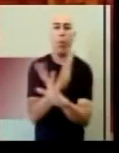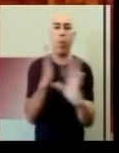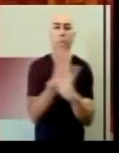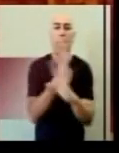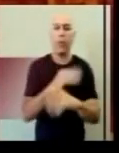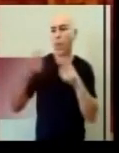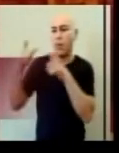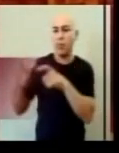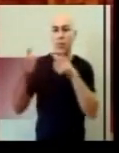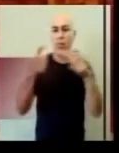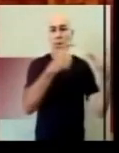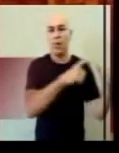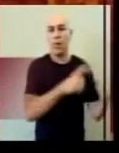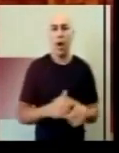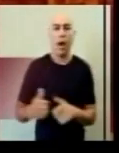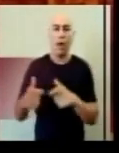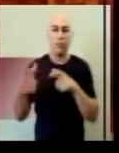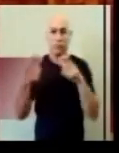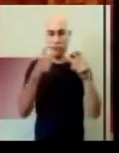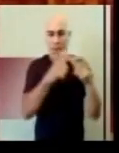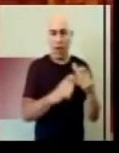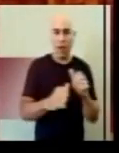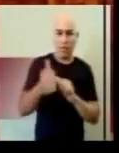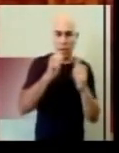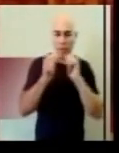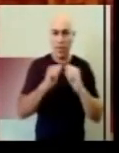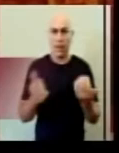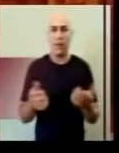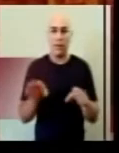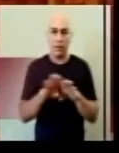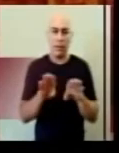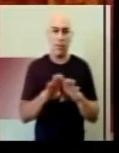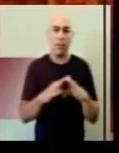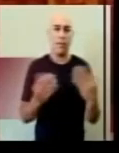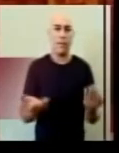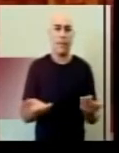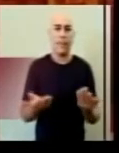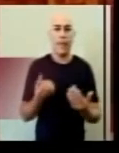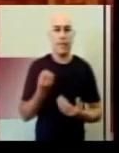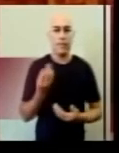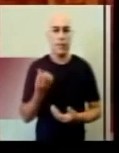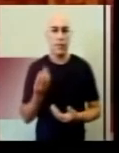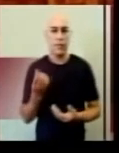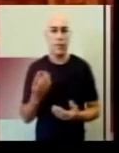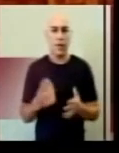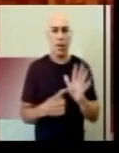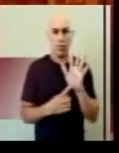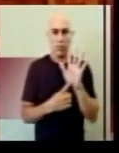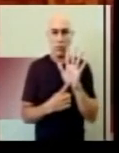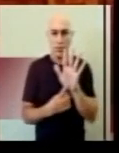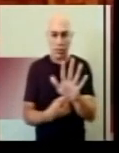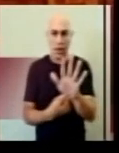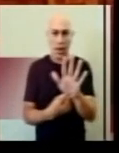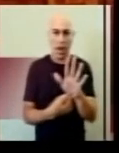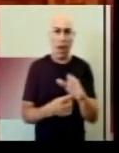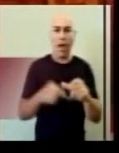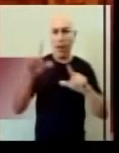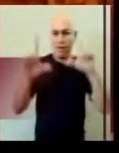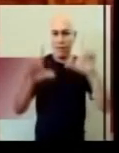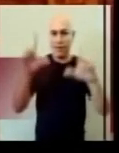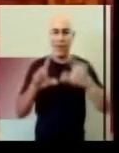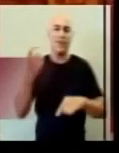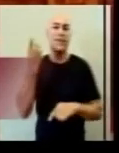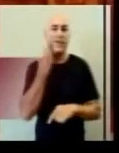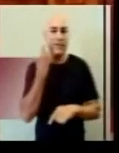locais com bebida, que também refletiu nos nossos resultados. Quando passa um vídeo para vocês mostrando, olha,